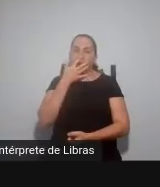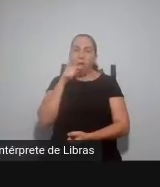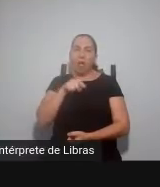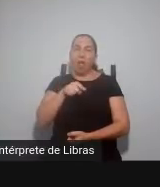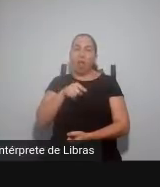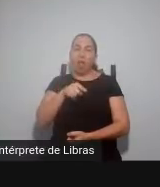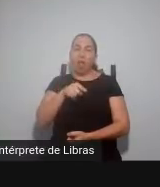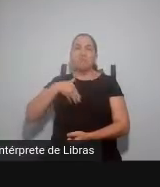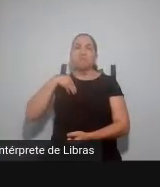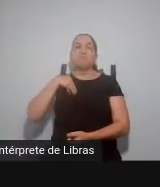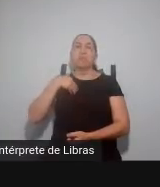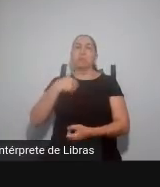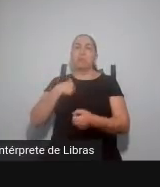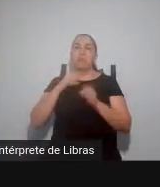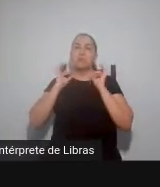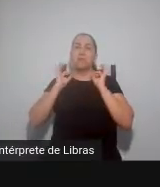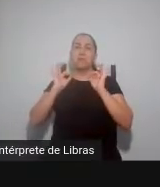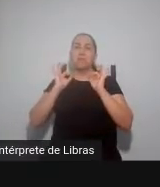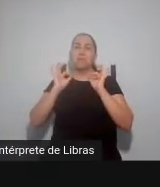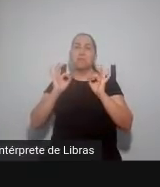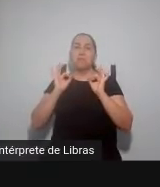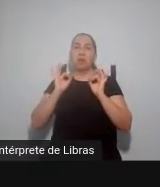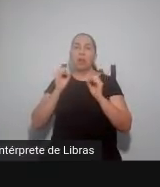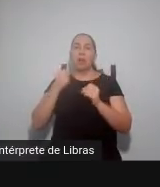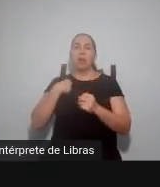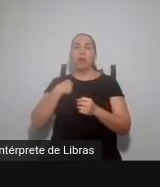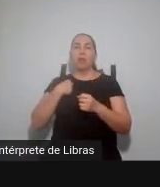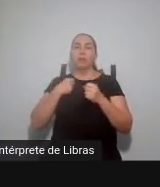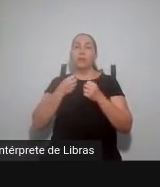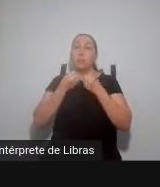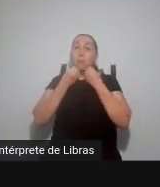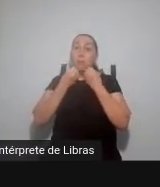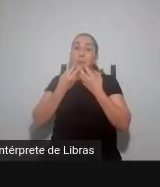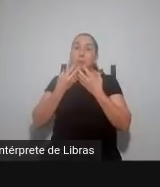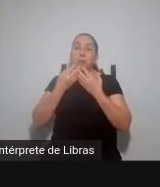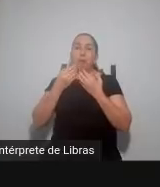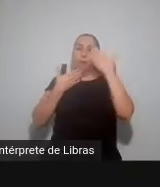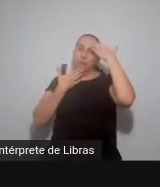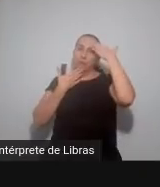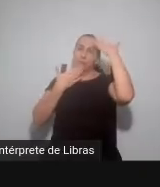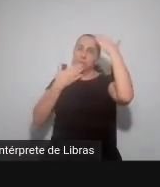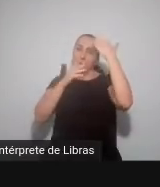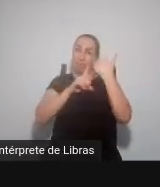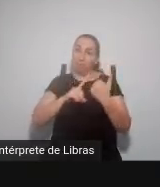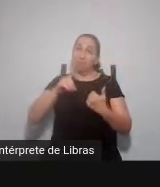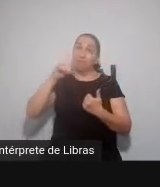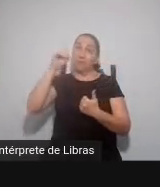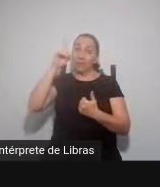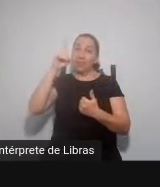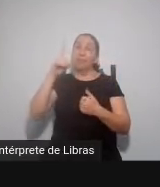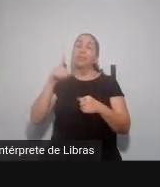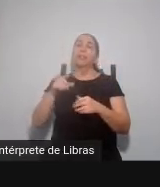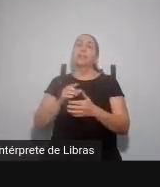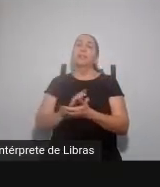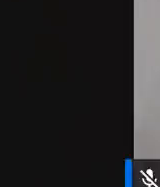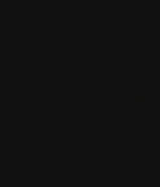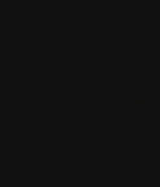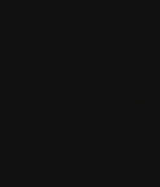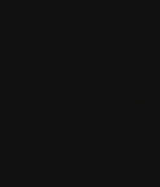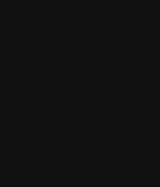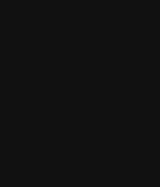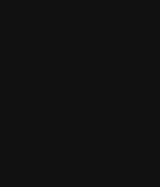da proposta da reescrita. E graças a Deus, mentira, e graças a esse novo normal, a Deus e a